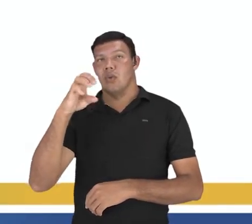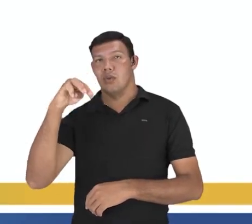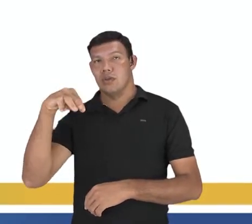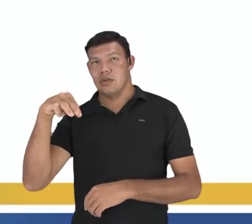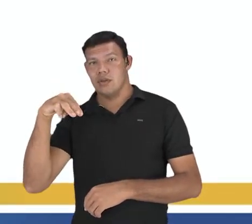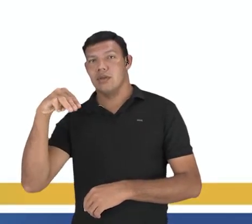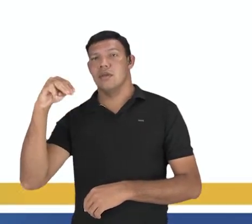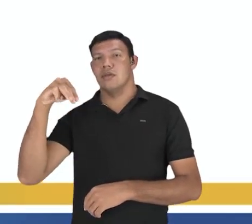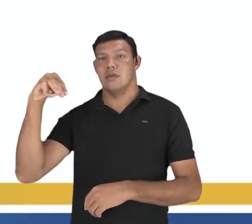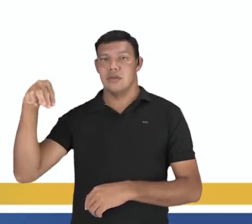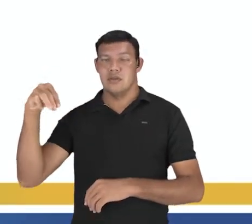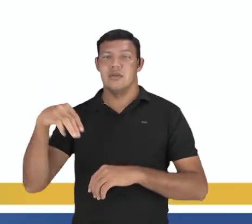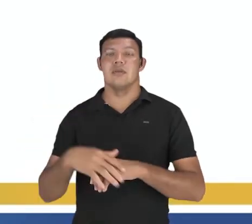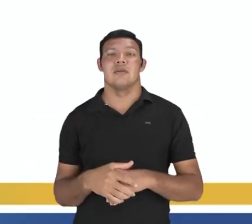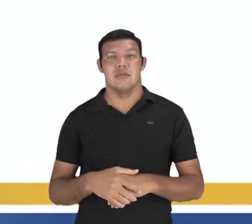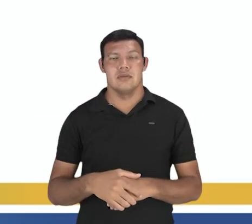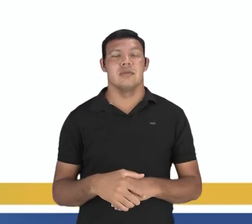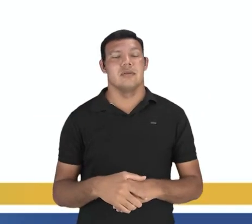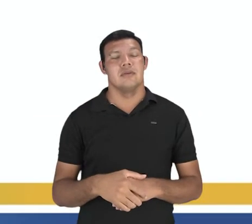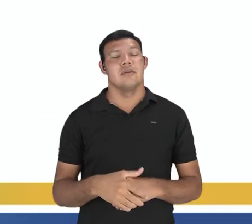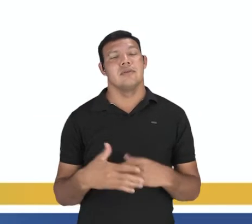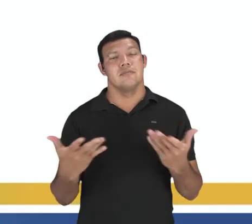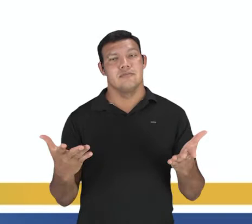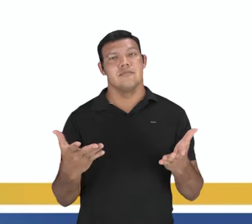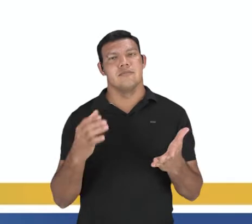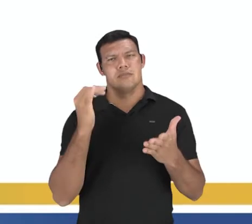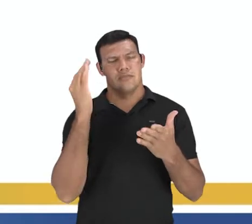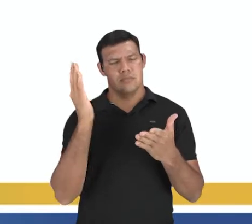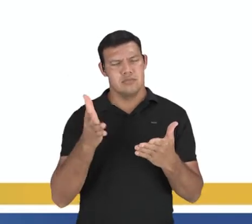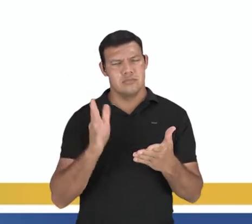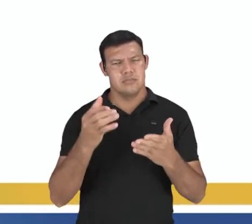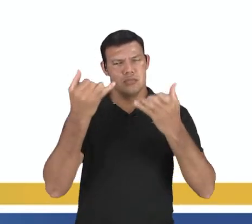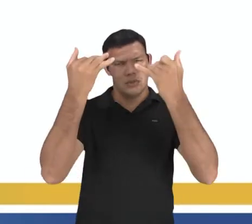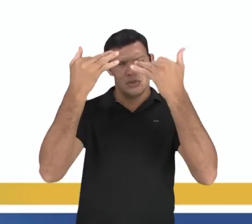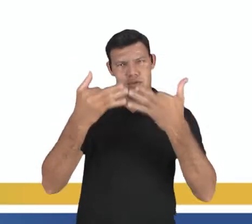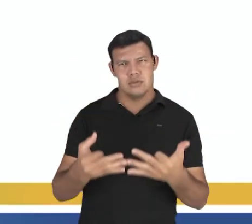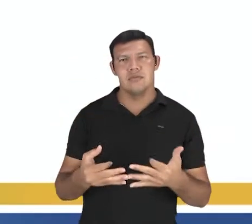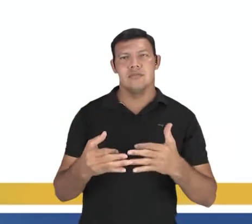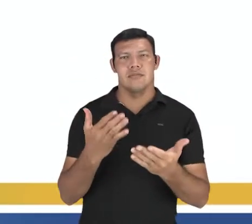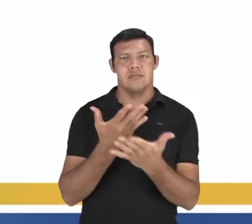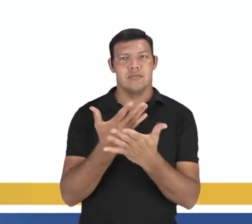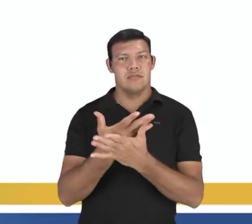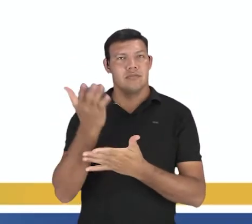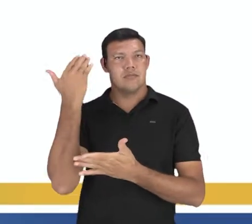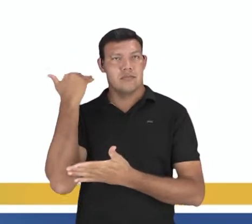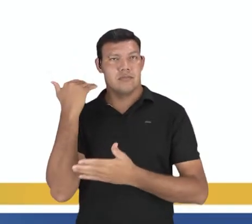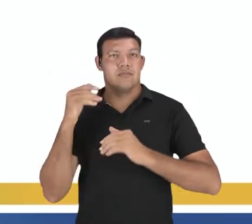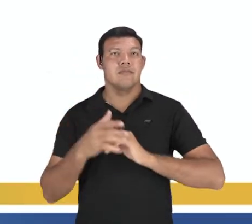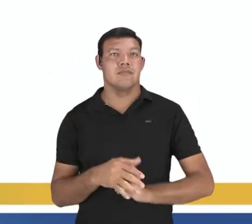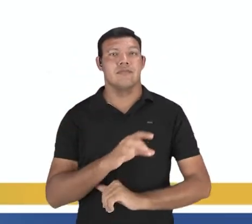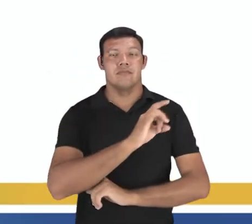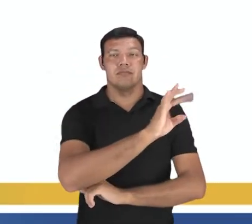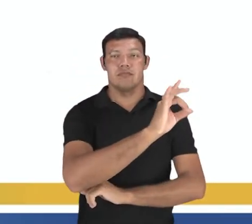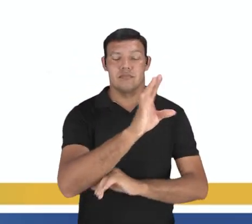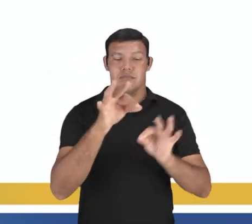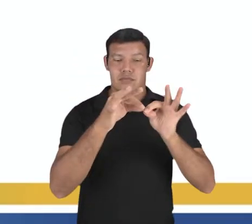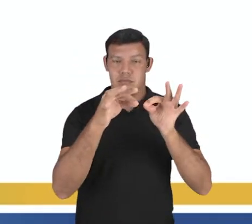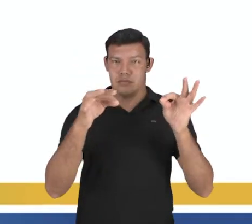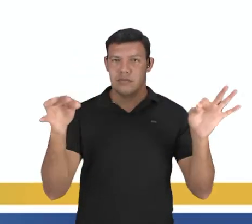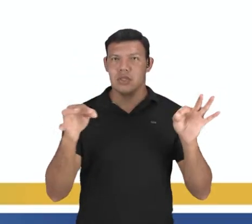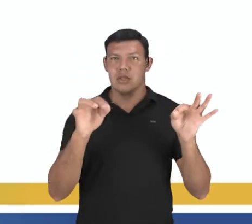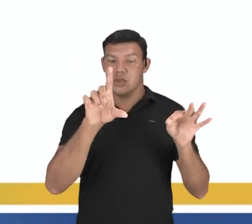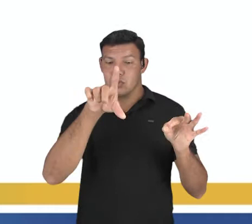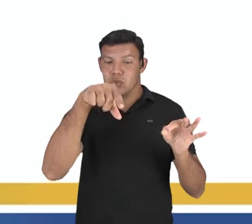submúltiplos do metro como nós Já estudamos em aulas anteriores um para cada comprimento a ser medido devemos escolher a unidade